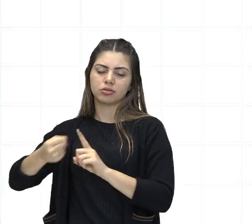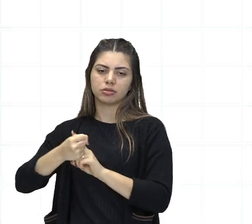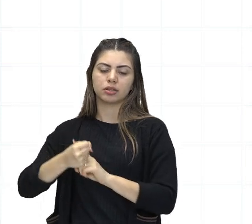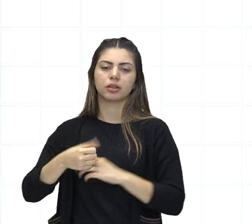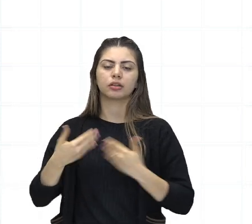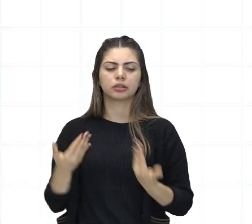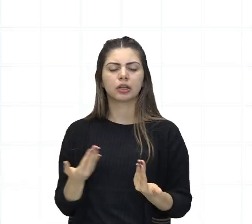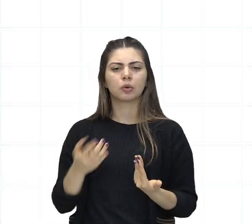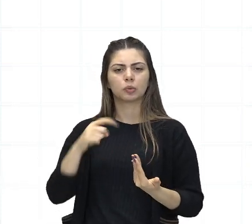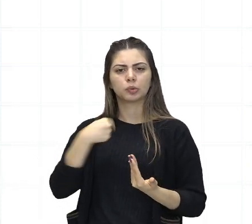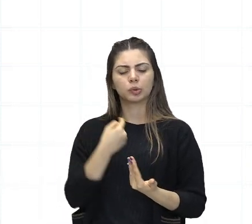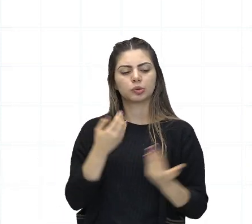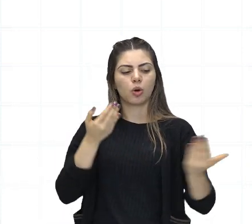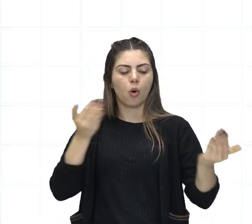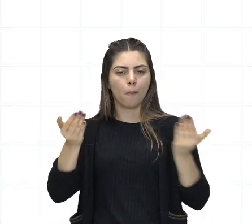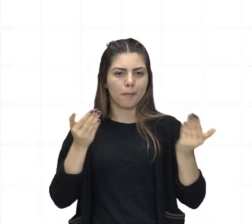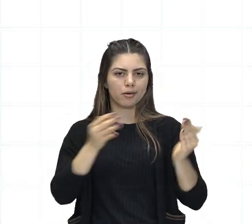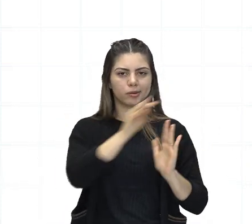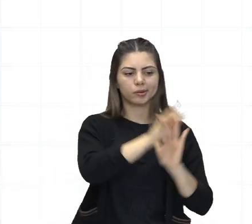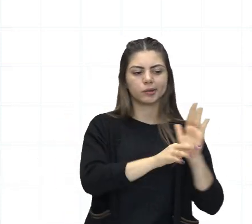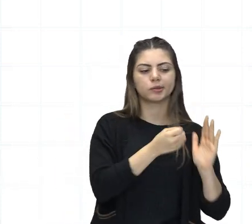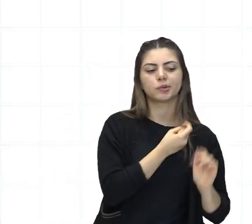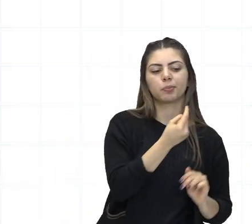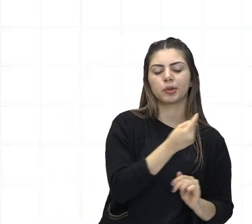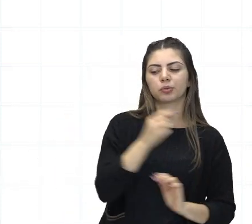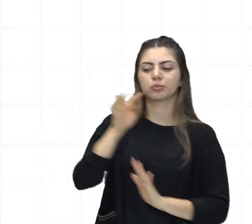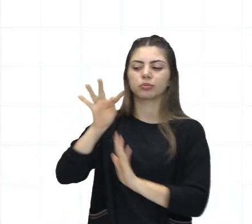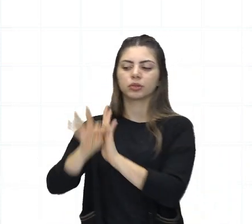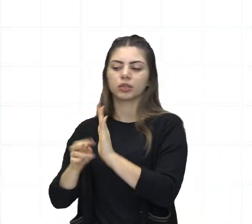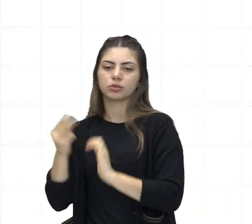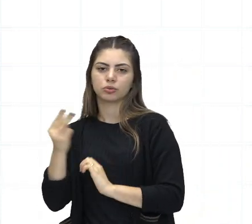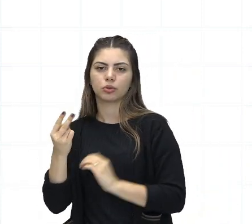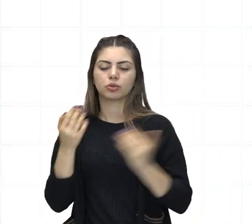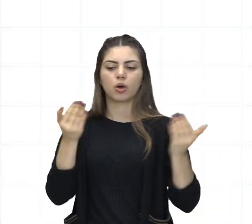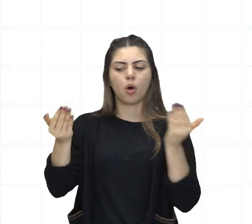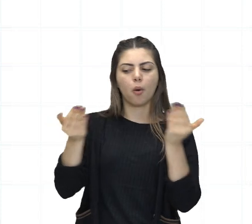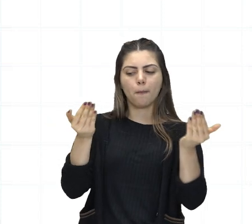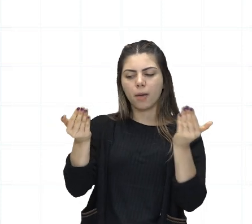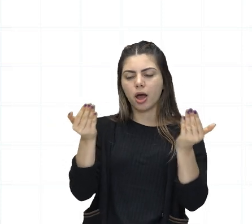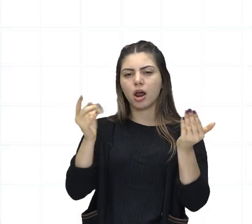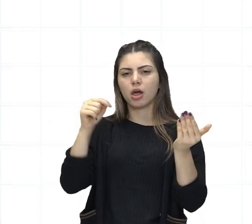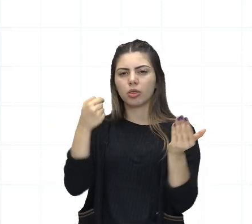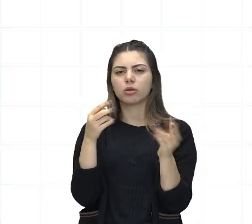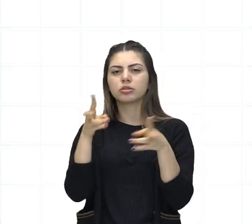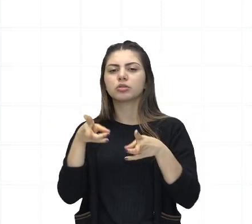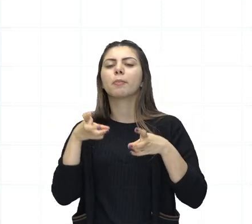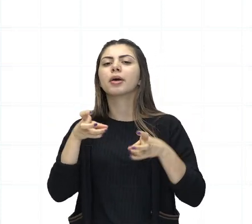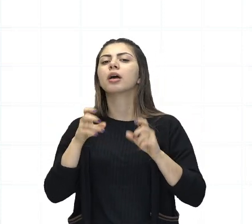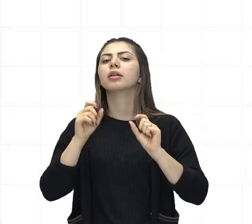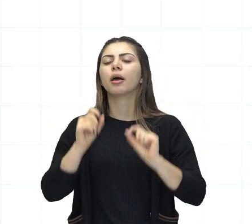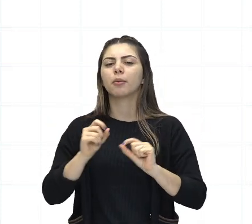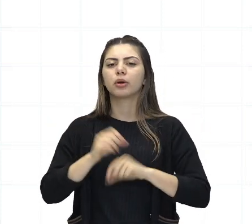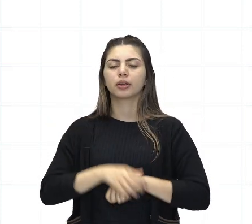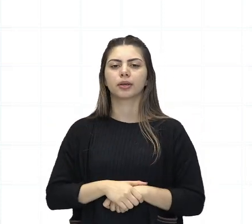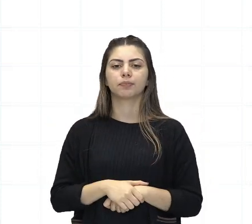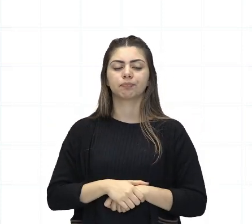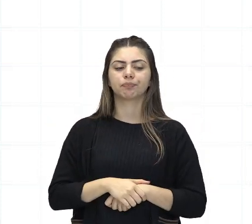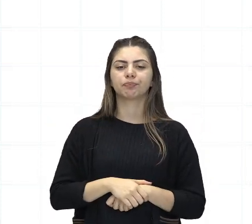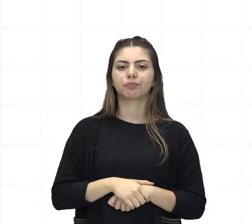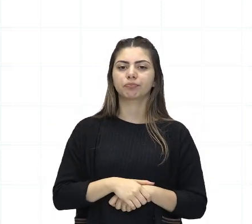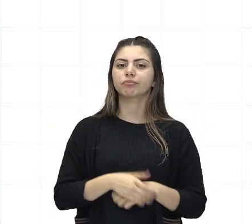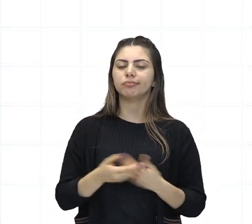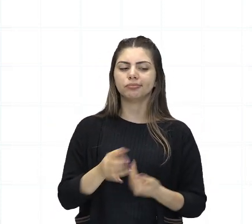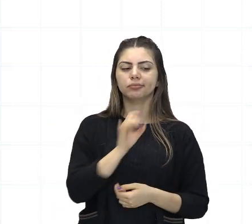esses dois textos. Comparando esses dois textos, podemos observar que eles passam cada um